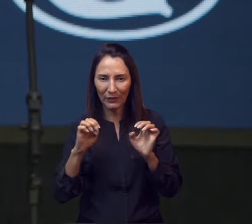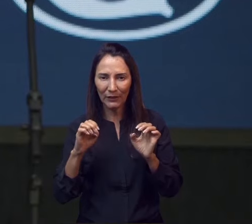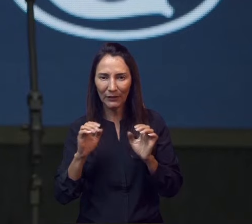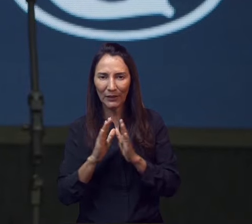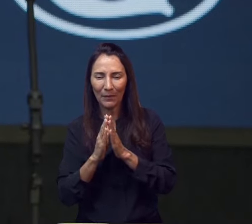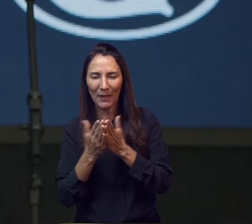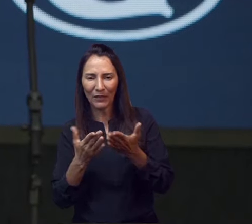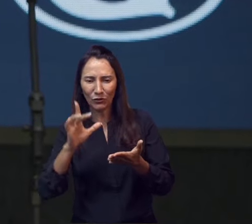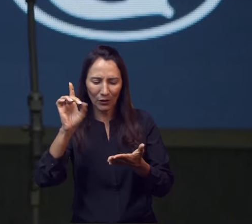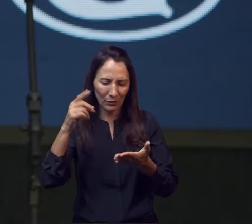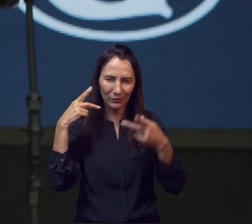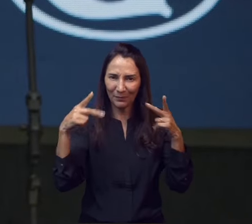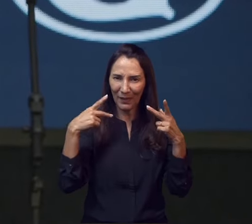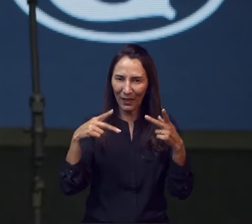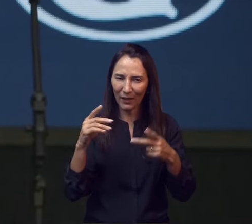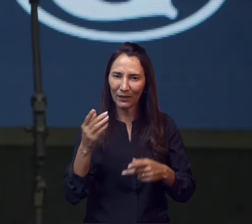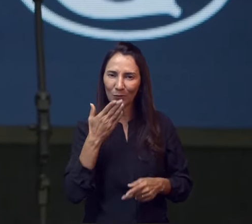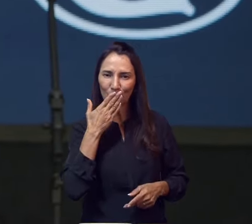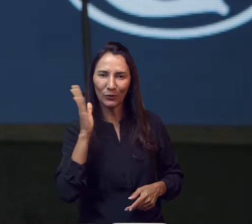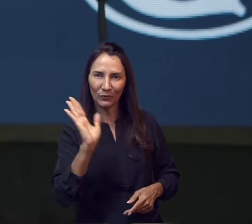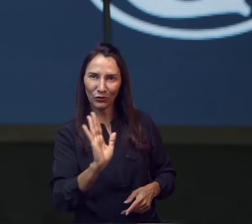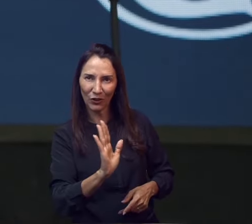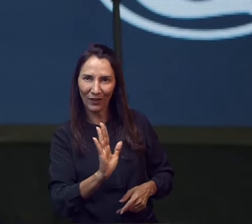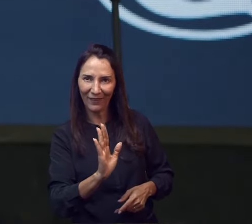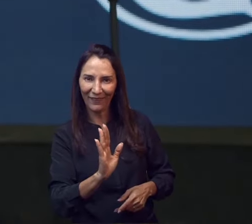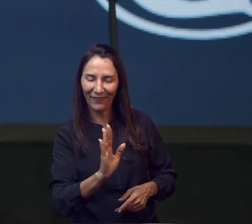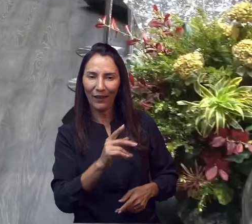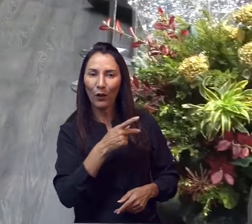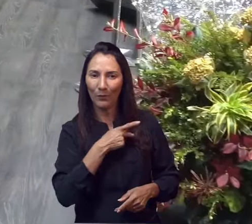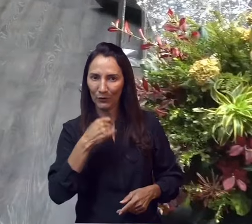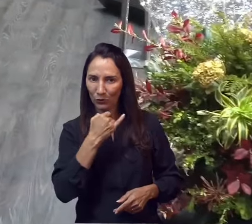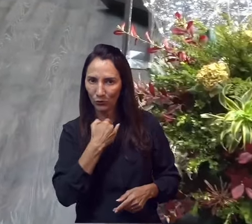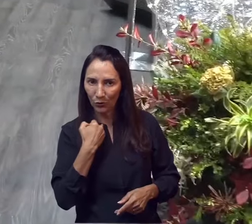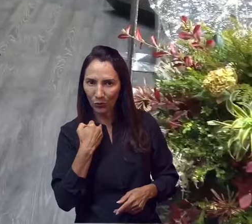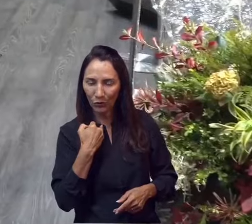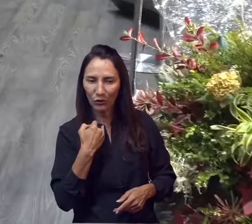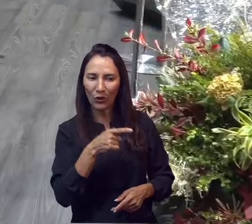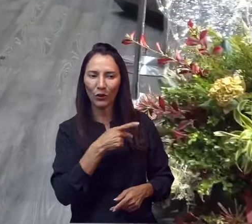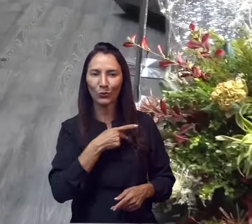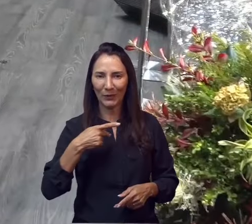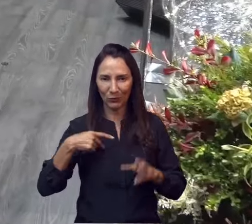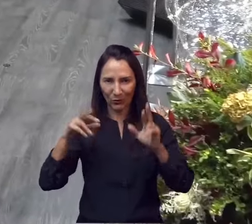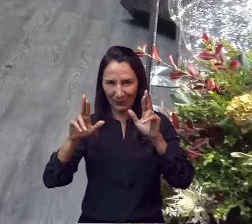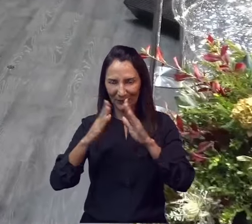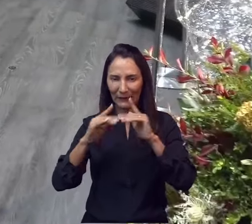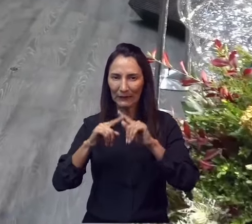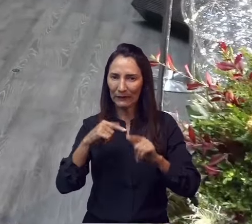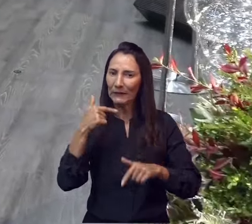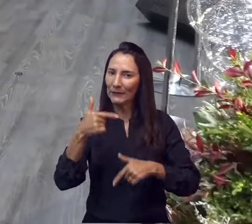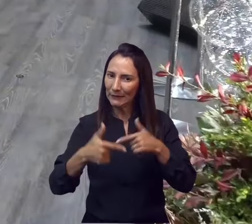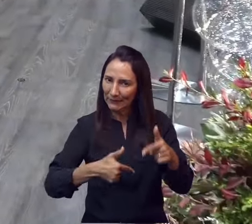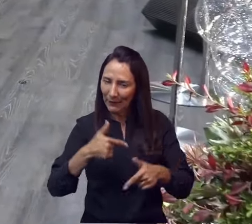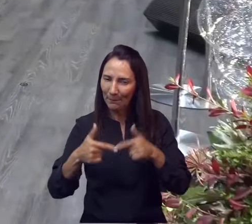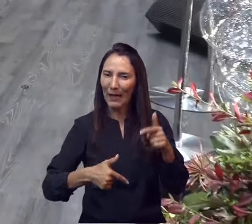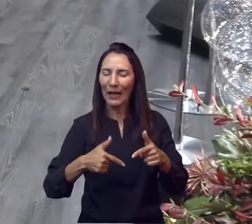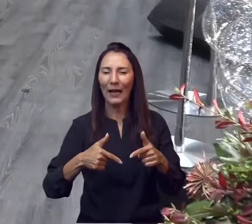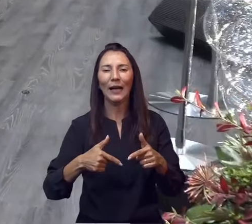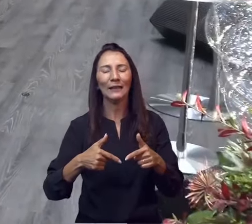beijinho para todos e o pastor segura É para tratar para abençoar